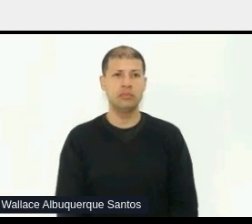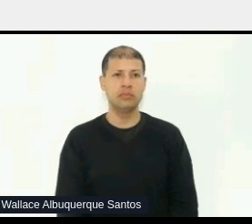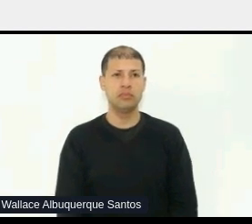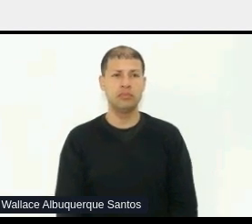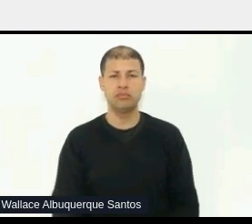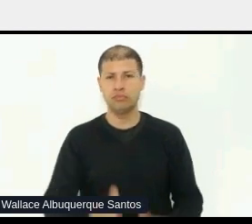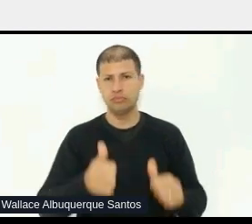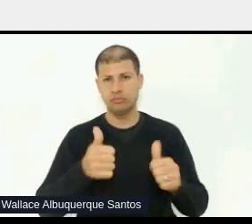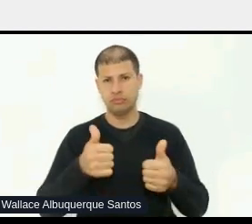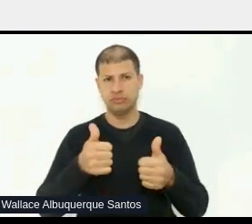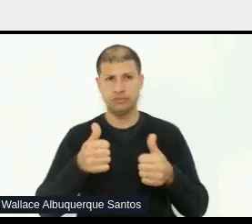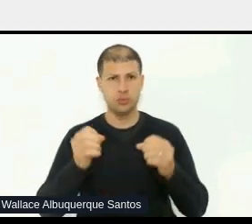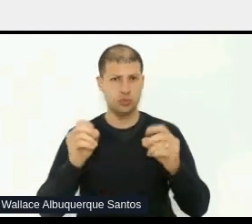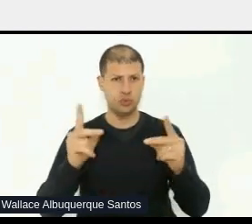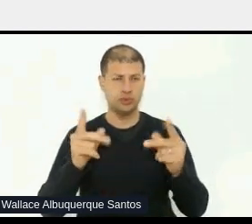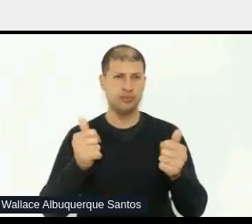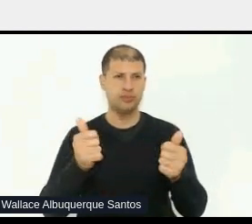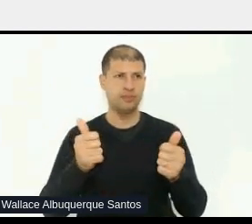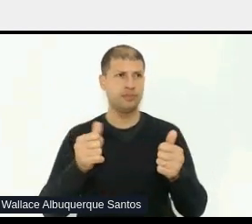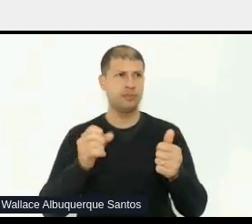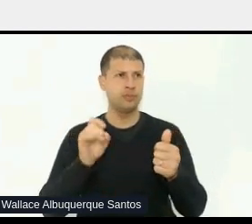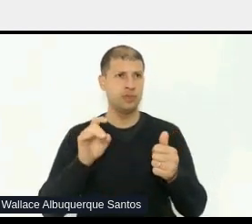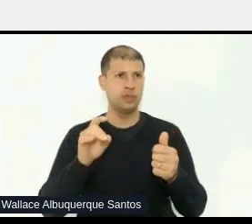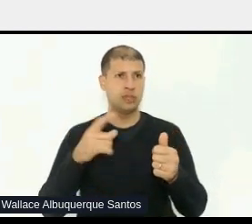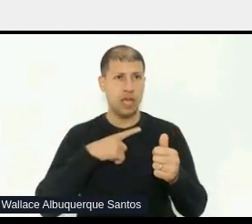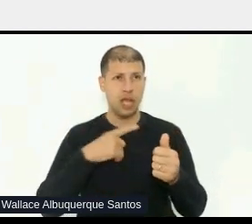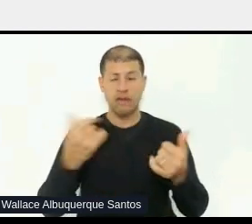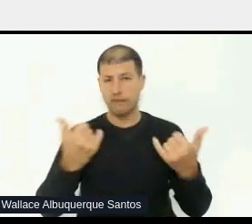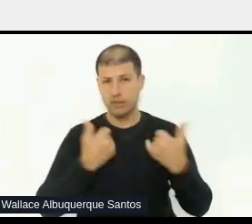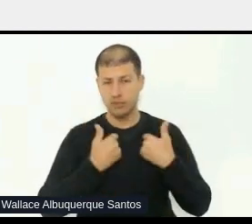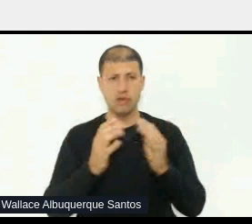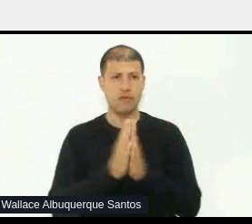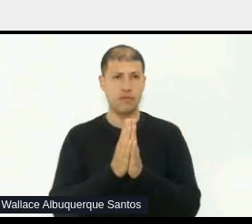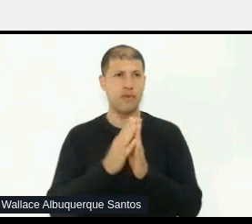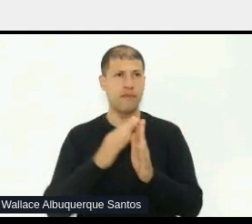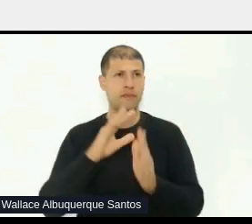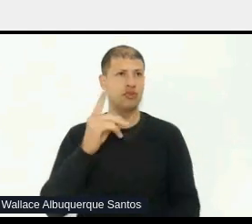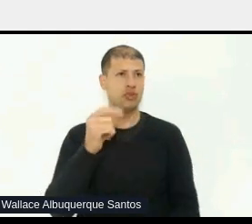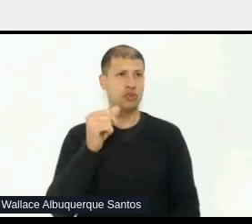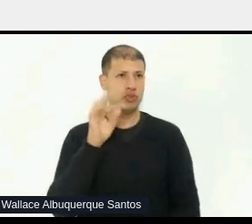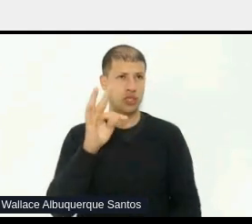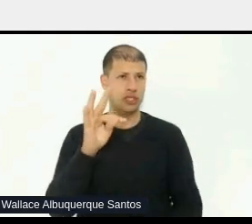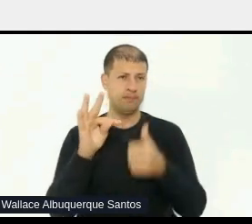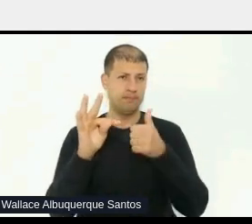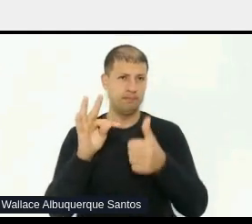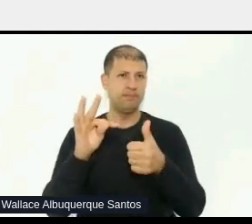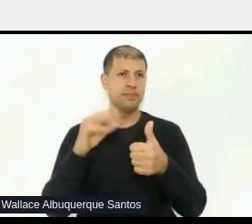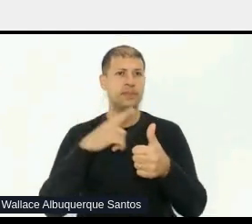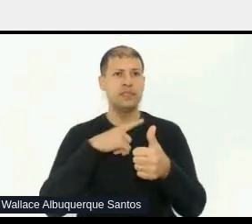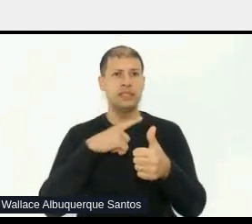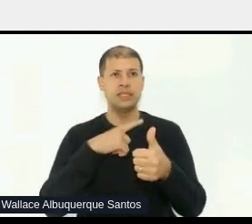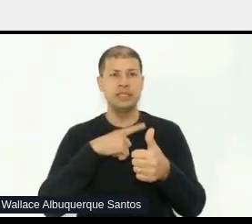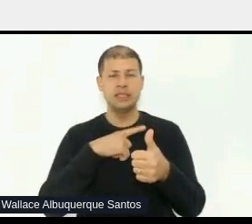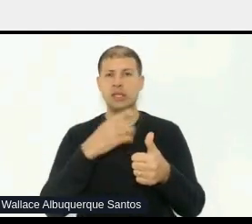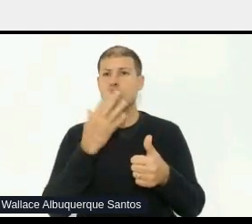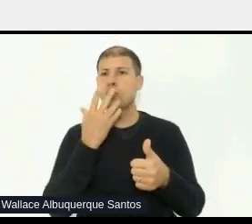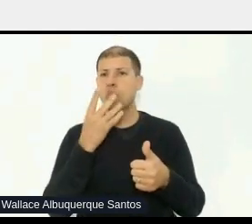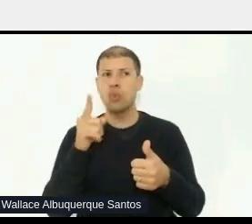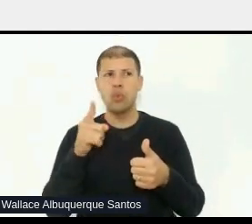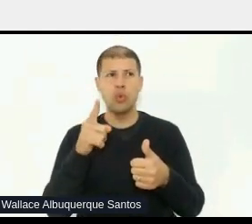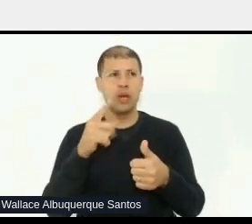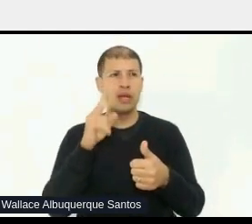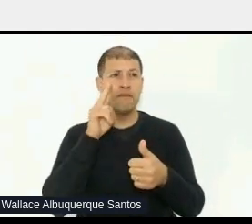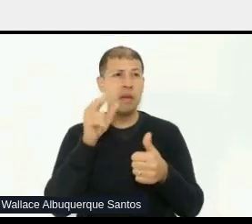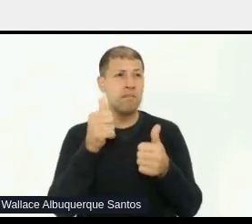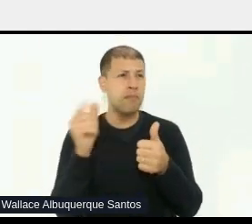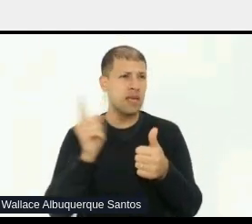Beleza, ok. Se alguém tiver, me avisa, tá? Coloca aí no chat, que aí se tiver alguma cor aqui que não esteja enxergando,